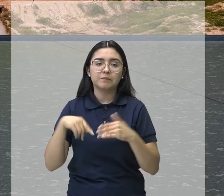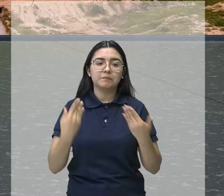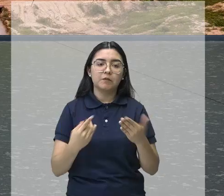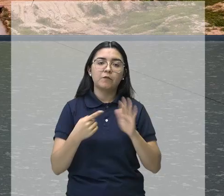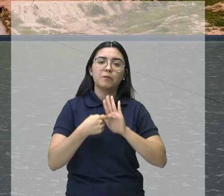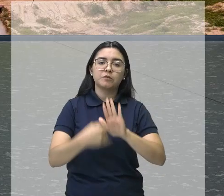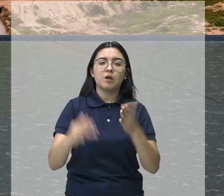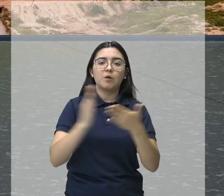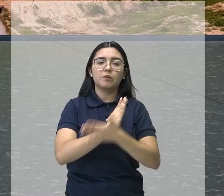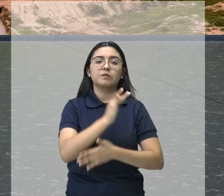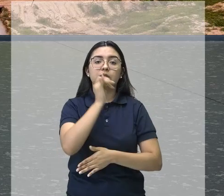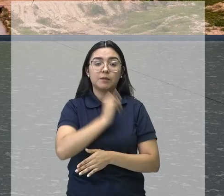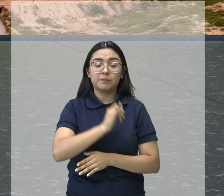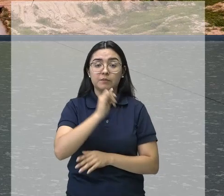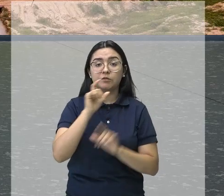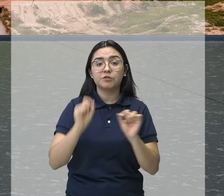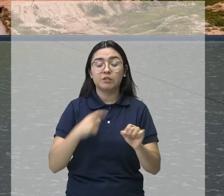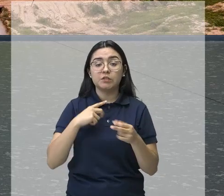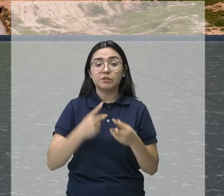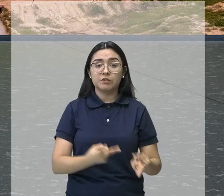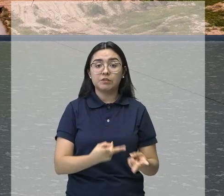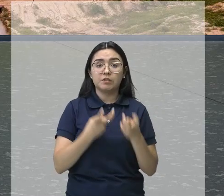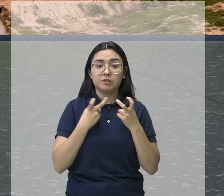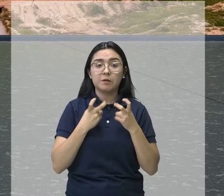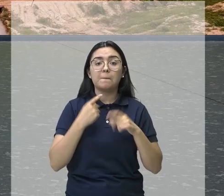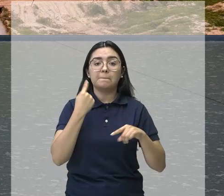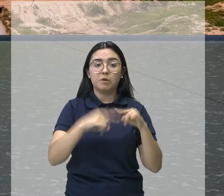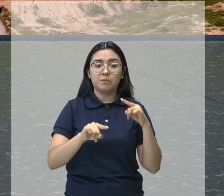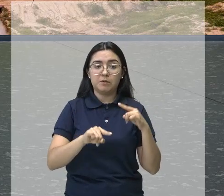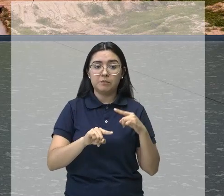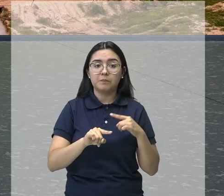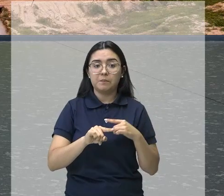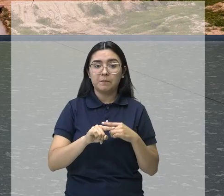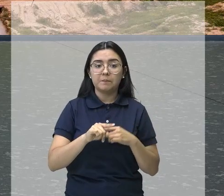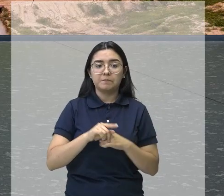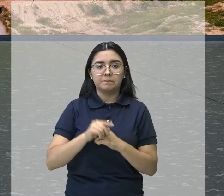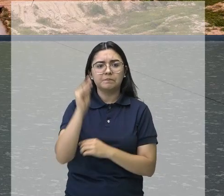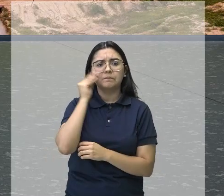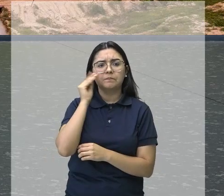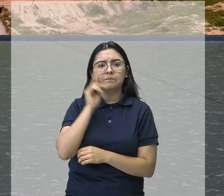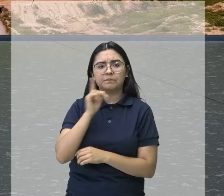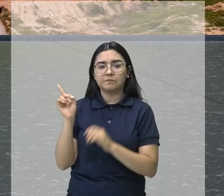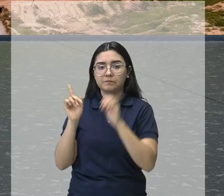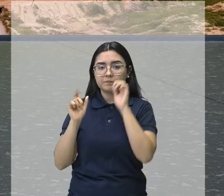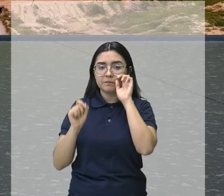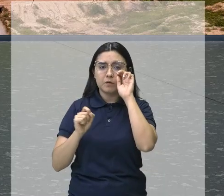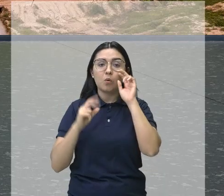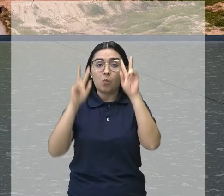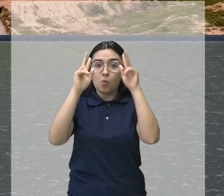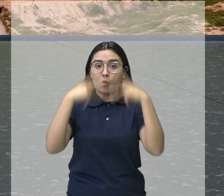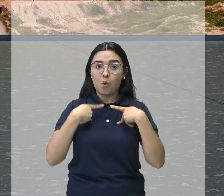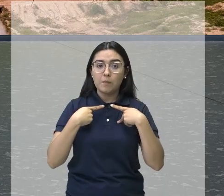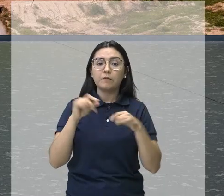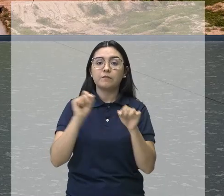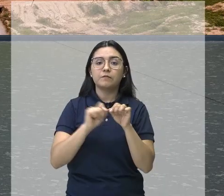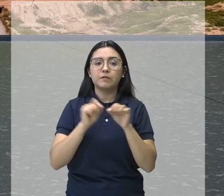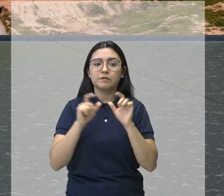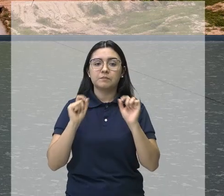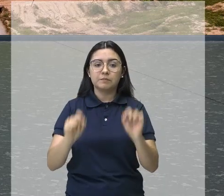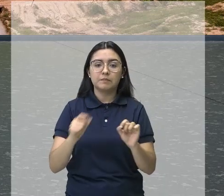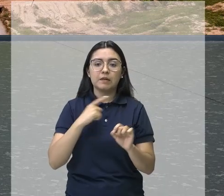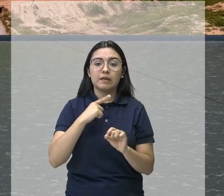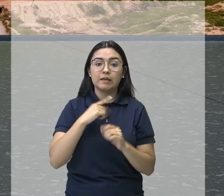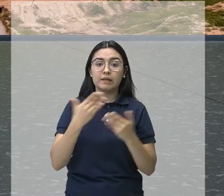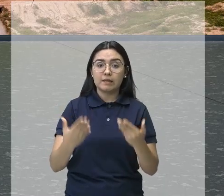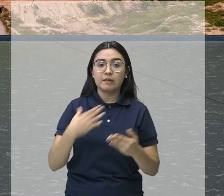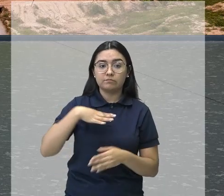iremos trazer aqui são exemplos de extrativismo predatório. Olha só o que o homem faz para que a terra fique